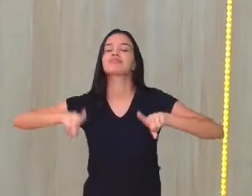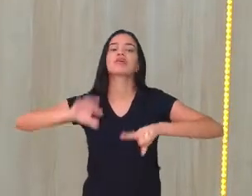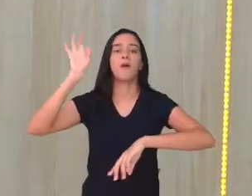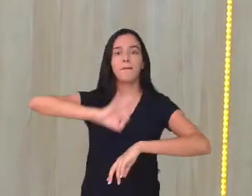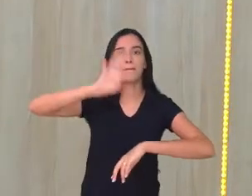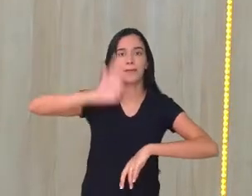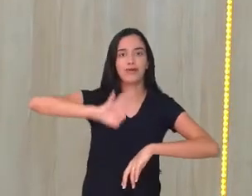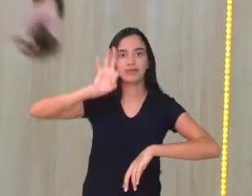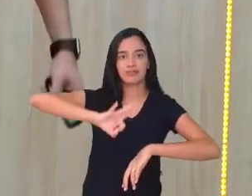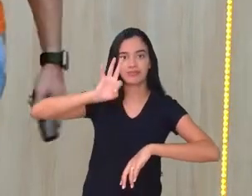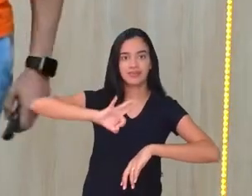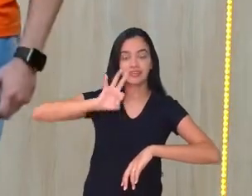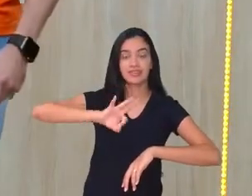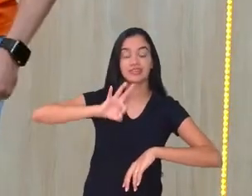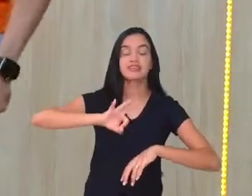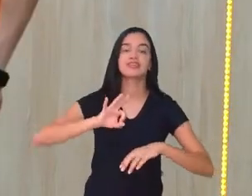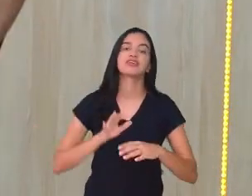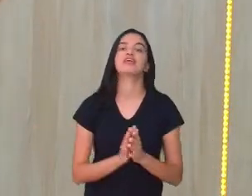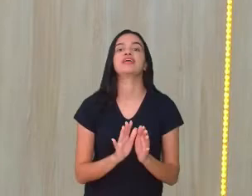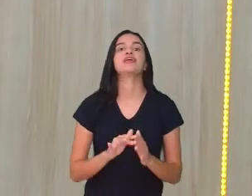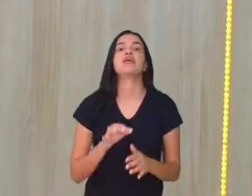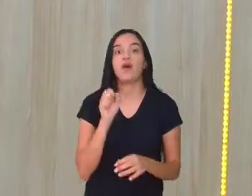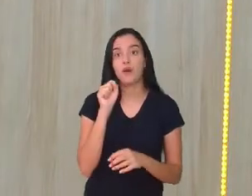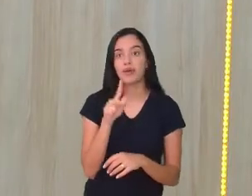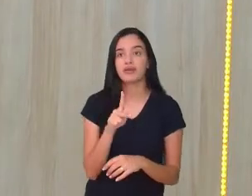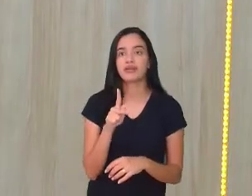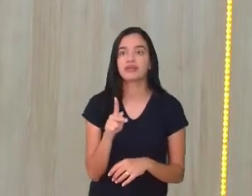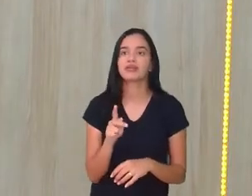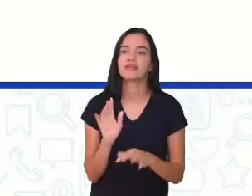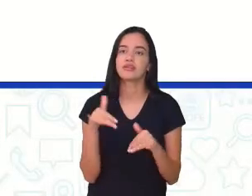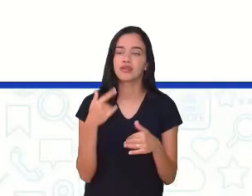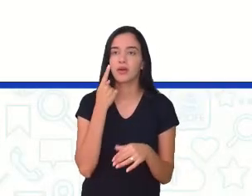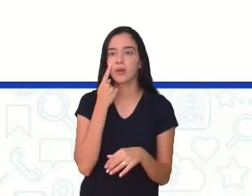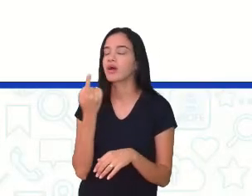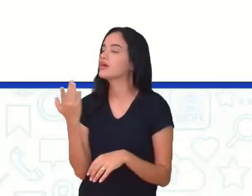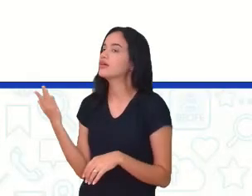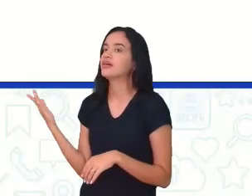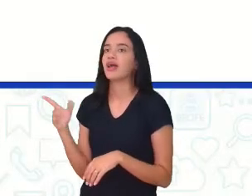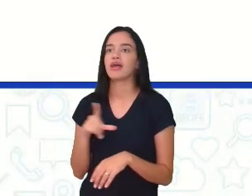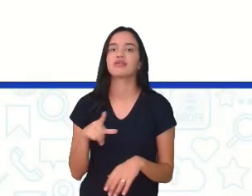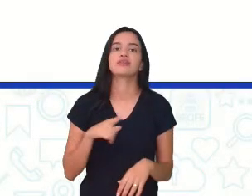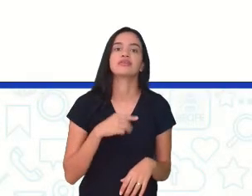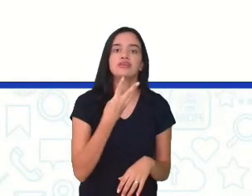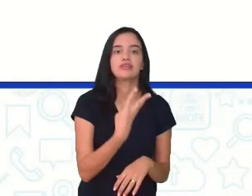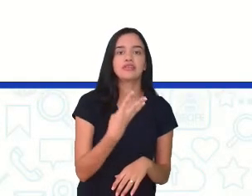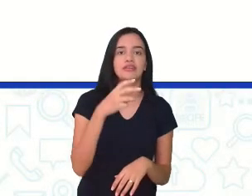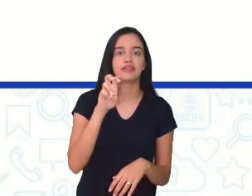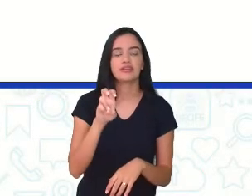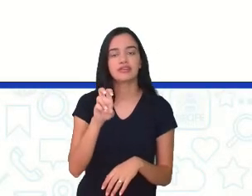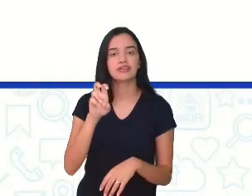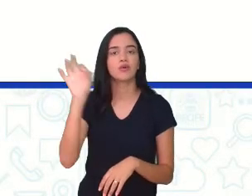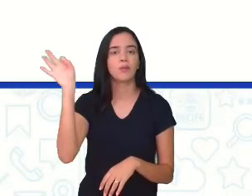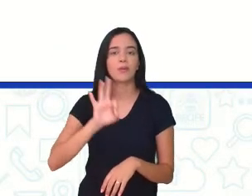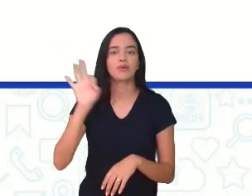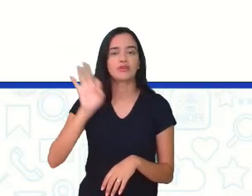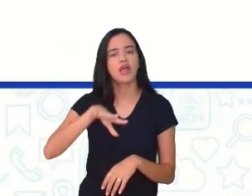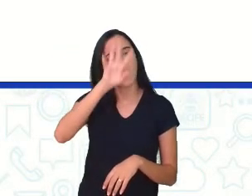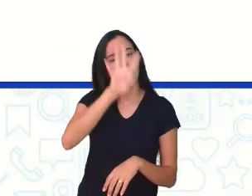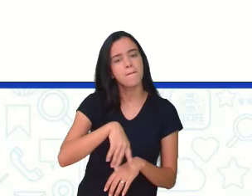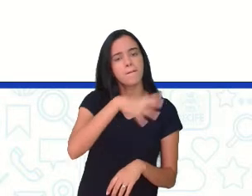porcentagem em relação à frequência absoluta. Tá joia? Então eu tenho aqui, ó, 35%, e aí você monta outra tabelinha,